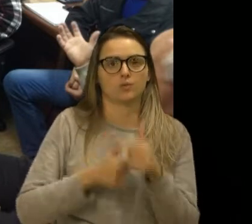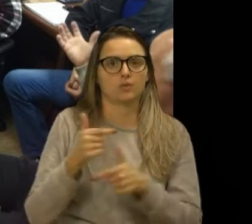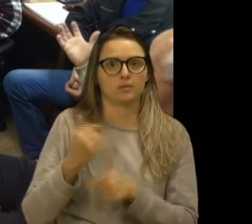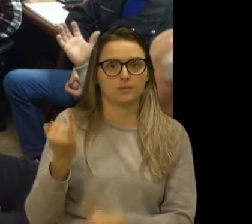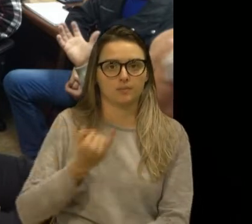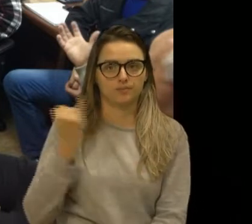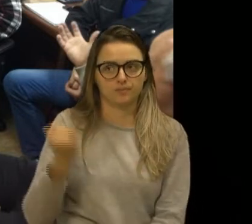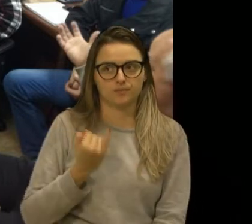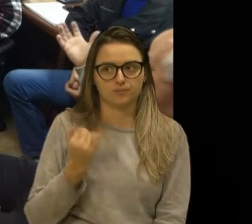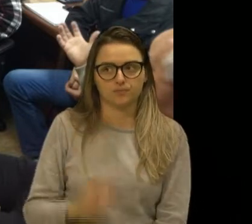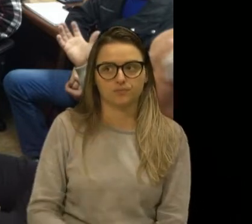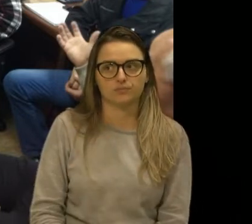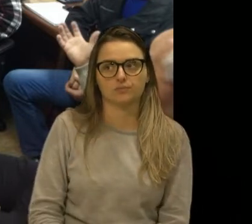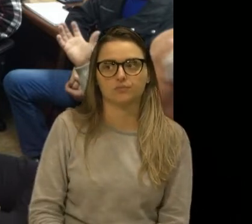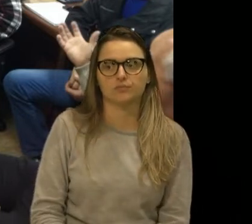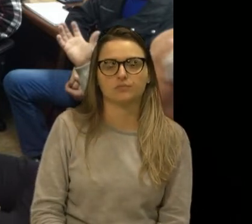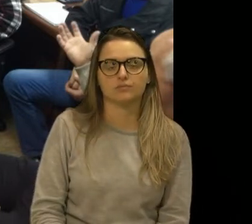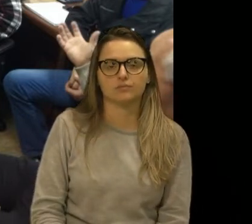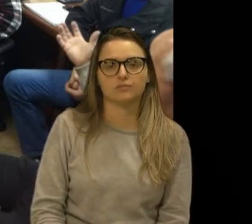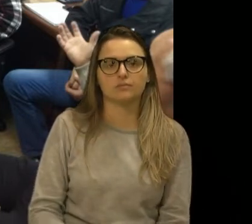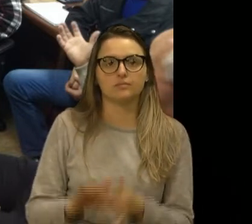importância.